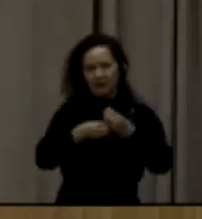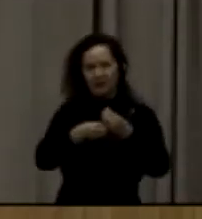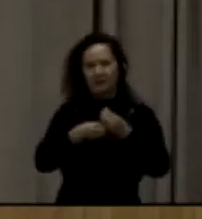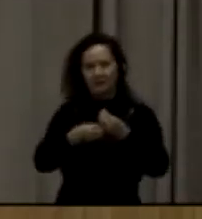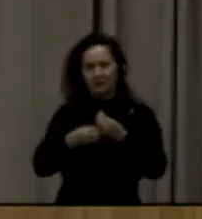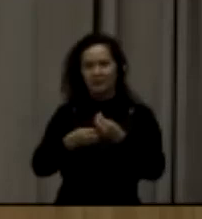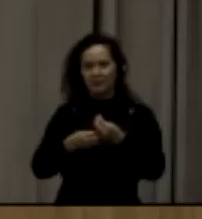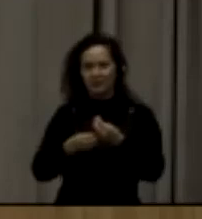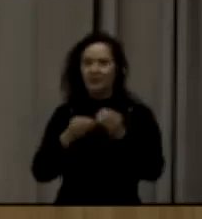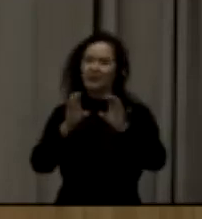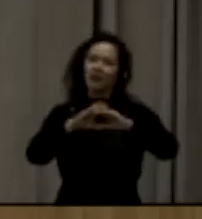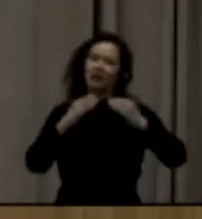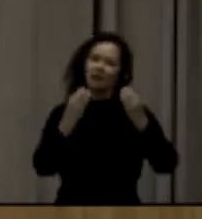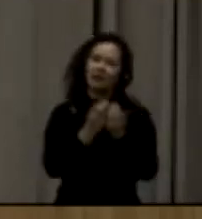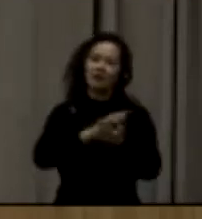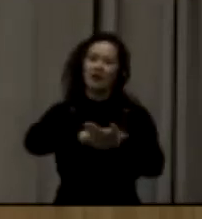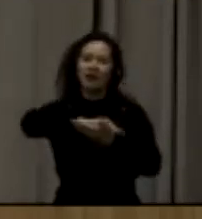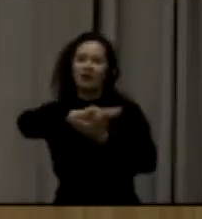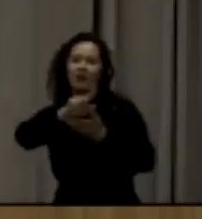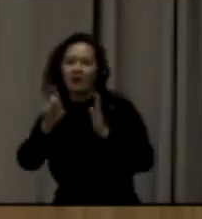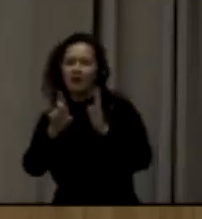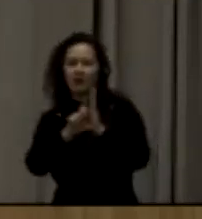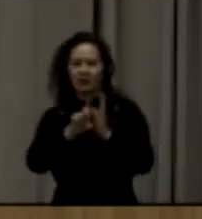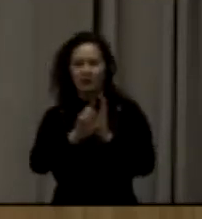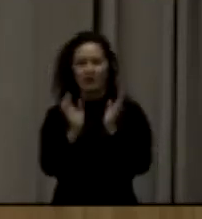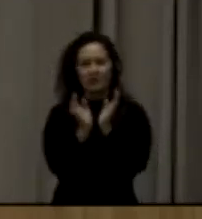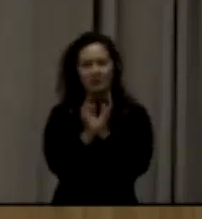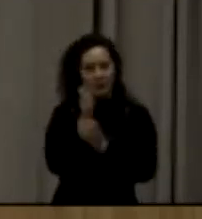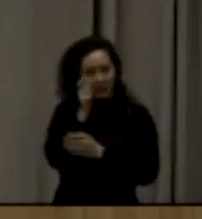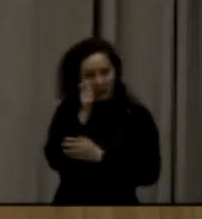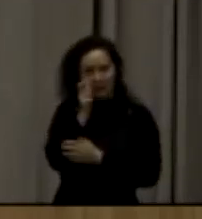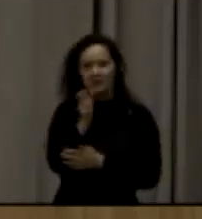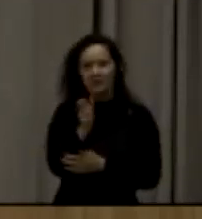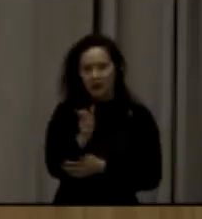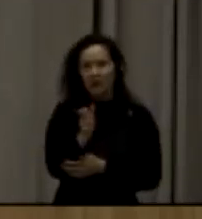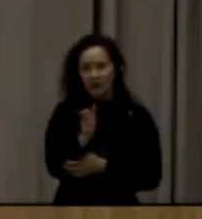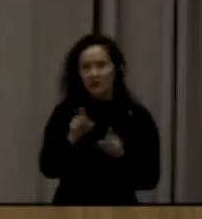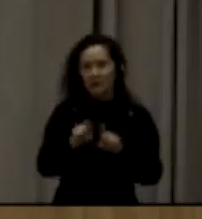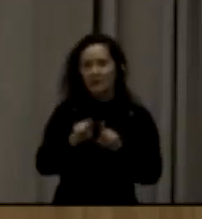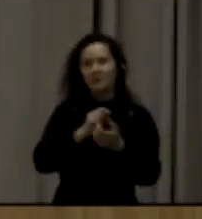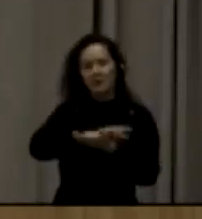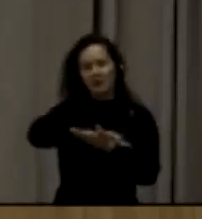que muitas comunidades, muitas leis, muitos grupos de interesses,